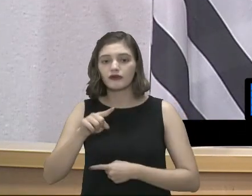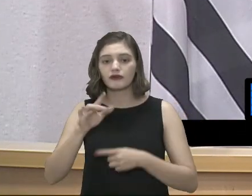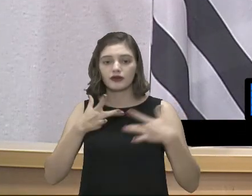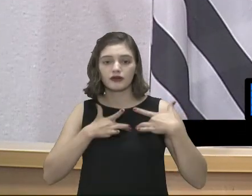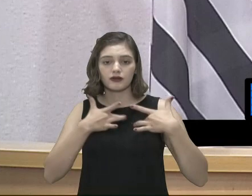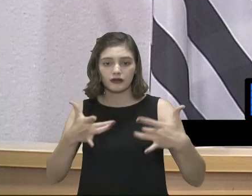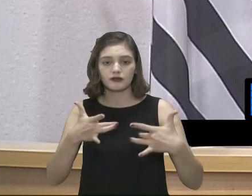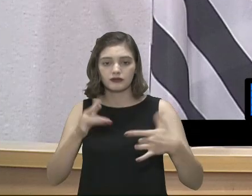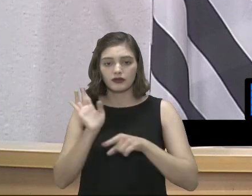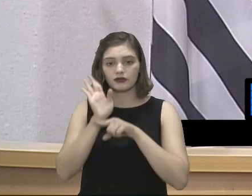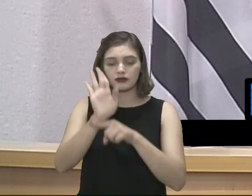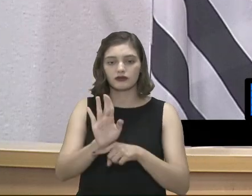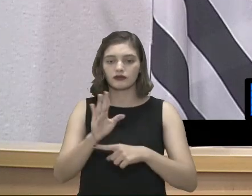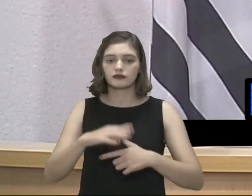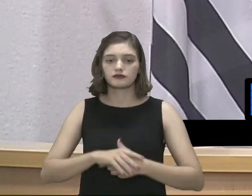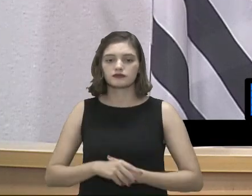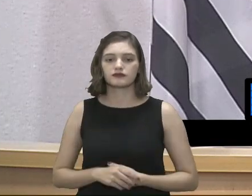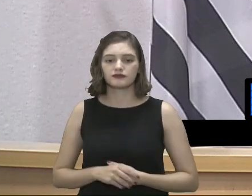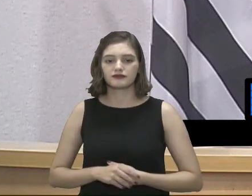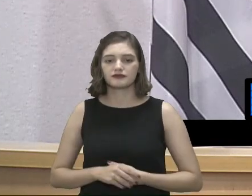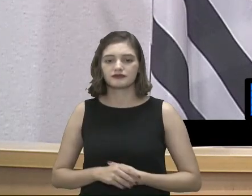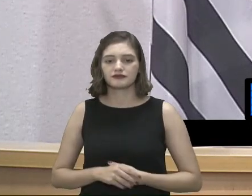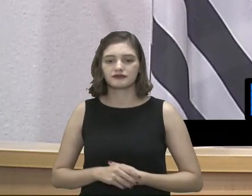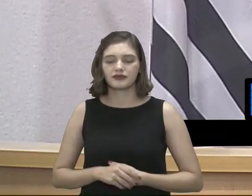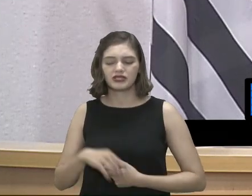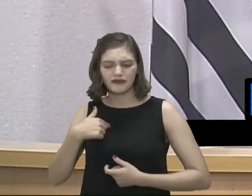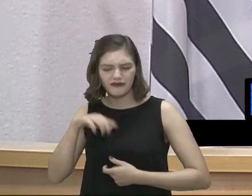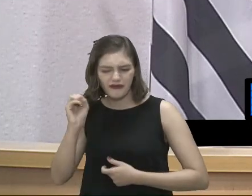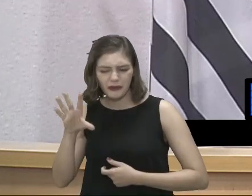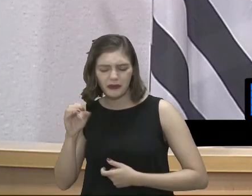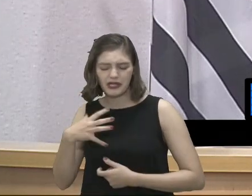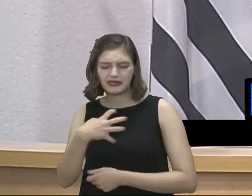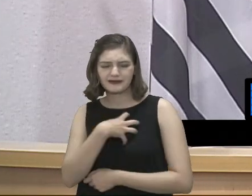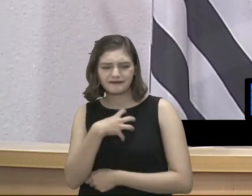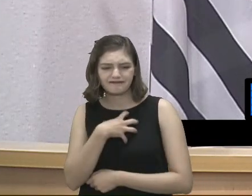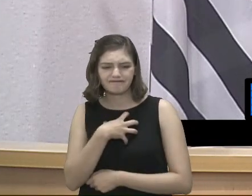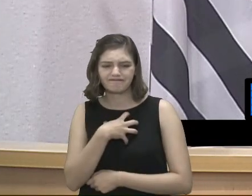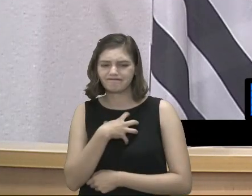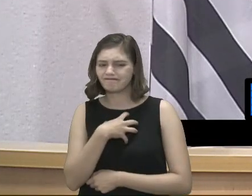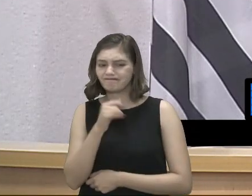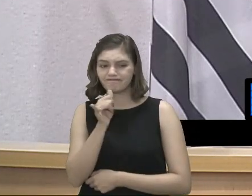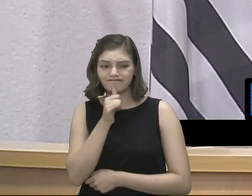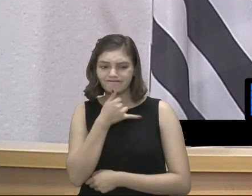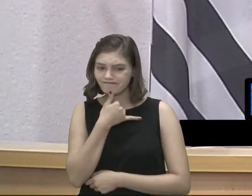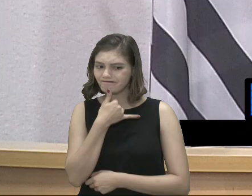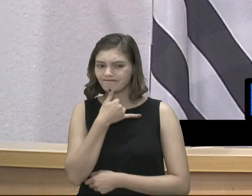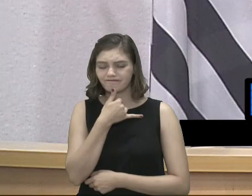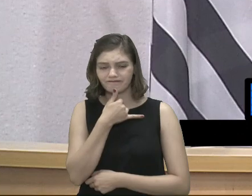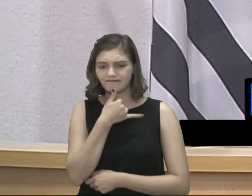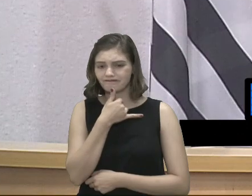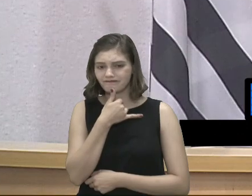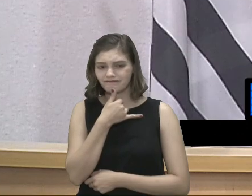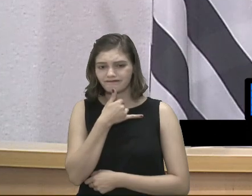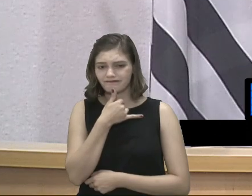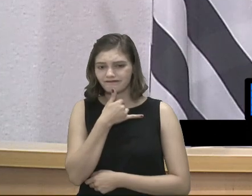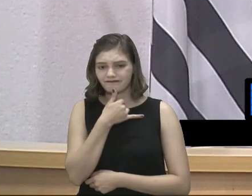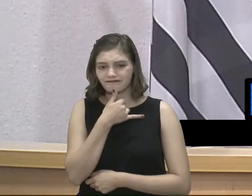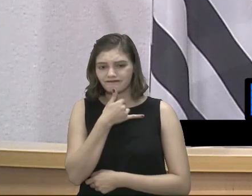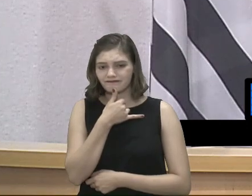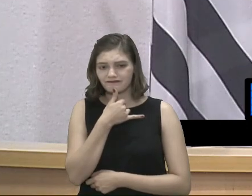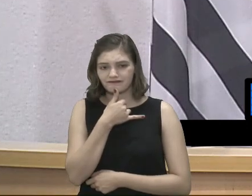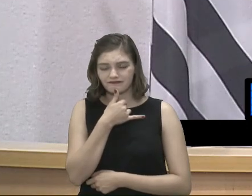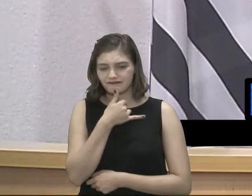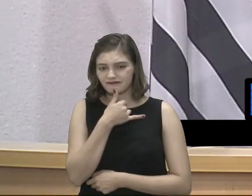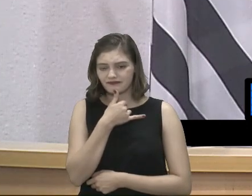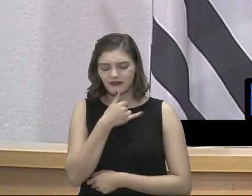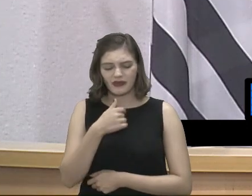solidário, eu fui para ajudar. E aí, saí de lá desse jeito, eu me senti péssima. Aquilo ficou